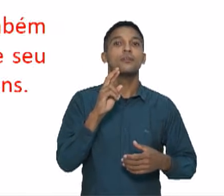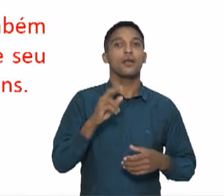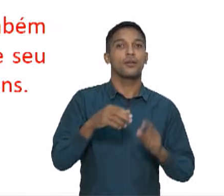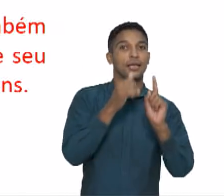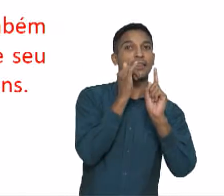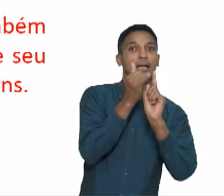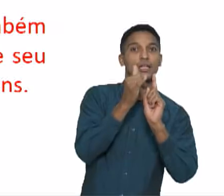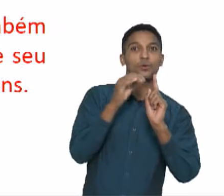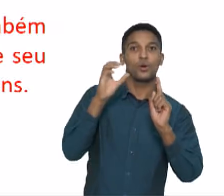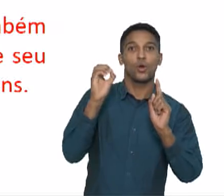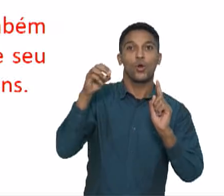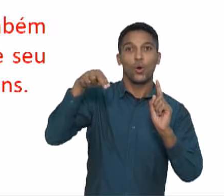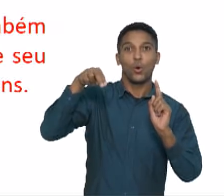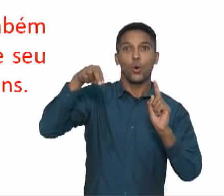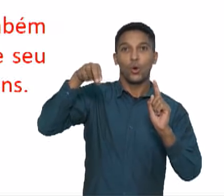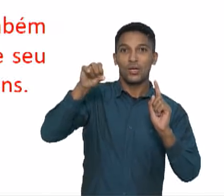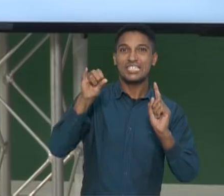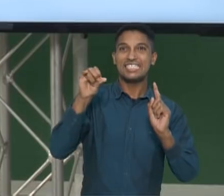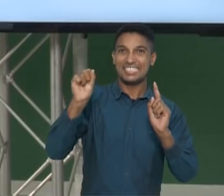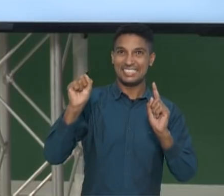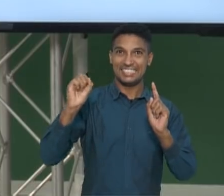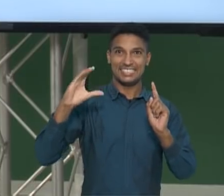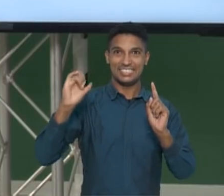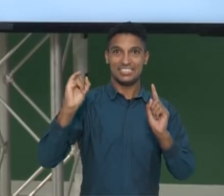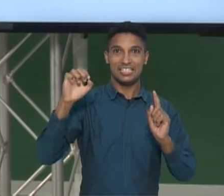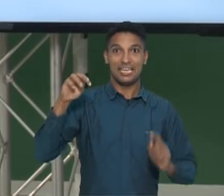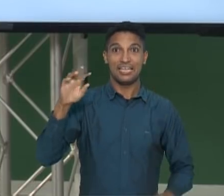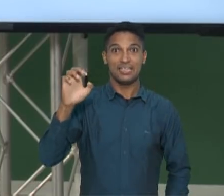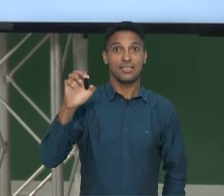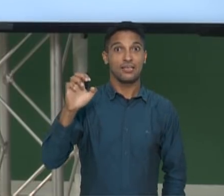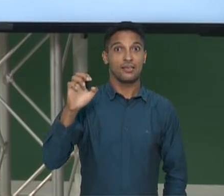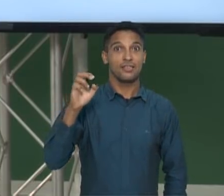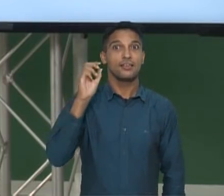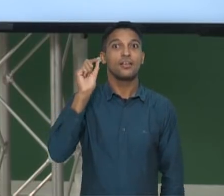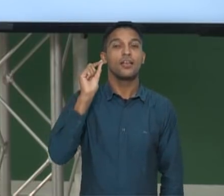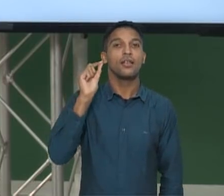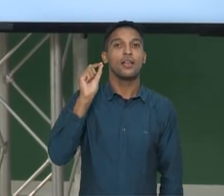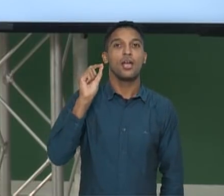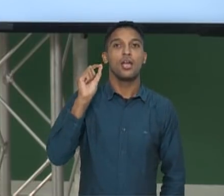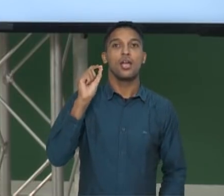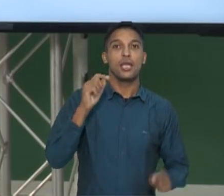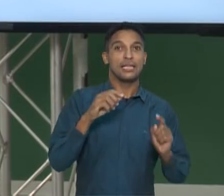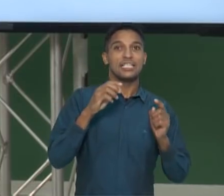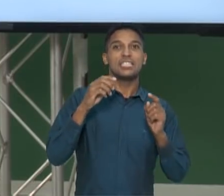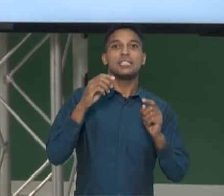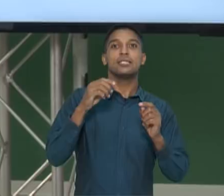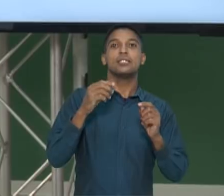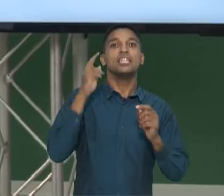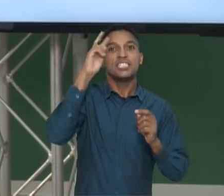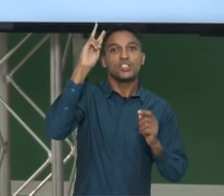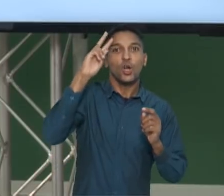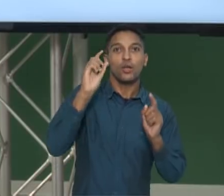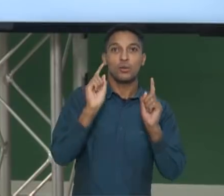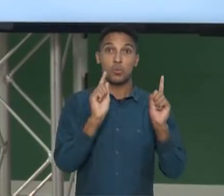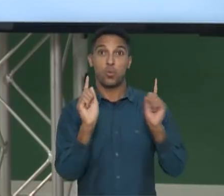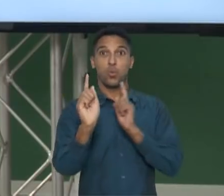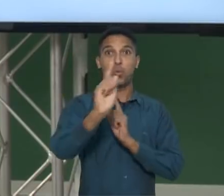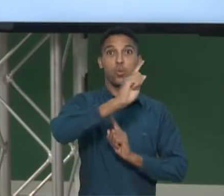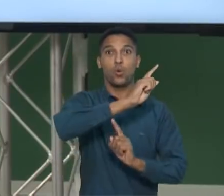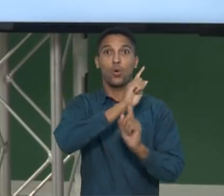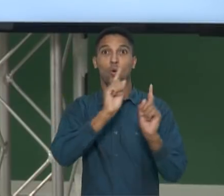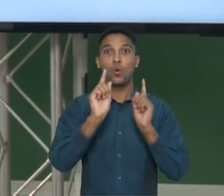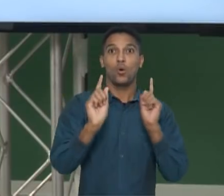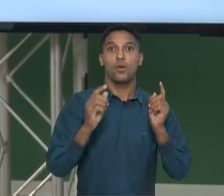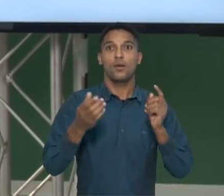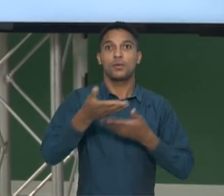narrador onisciente, né? Esse narrador sabe, ele não aparece no decorrer da história, mas sabe o que os personagens sentem